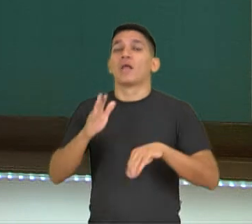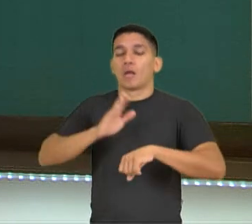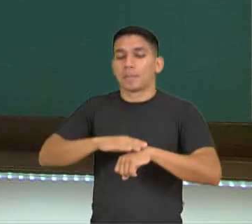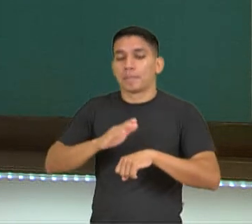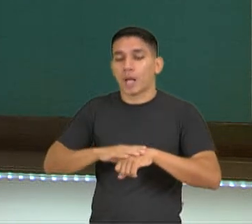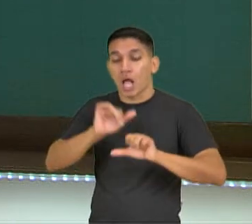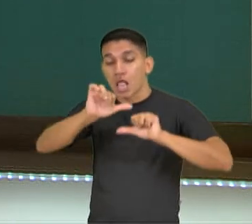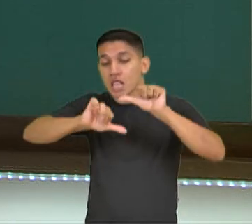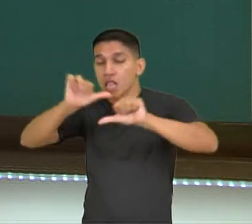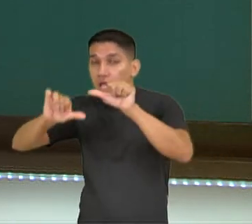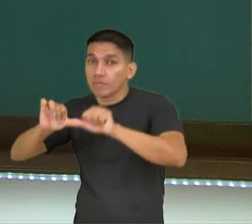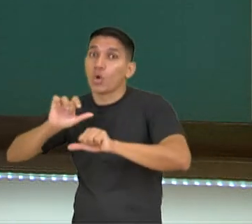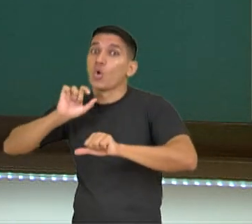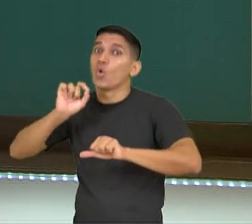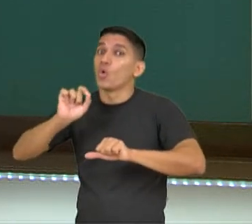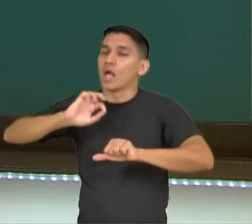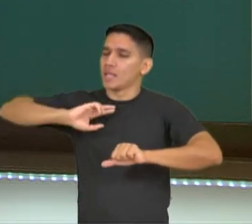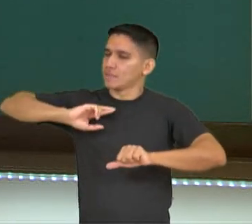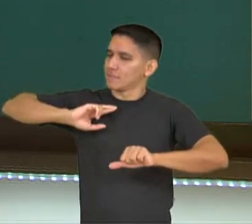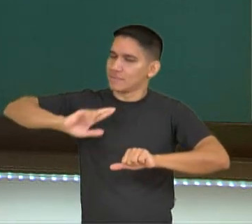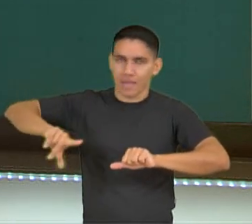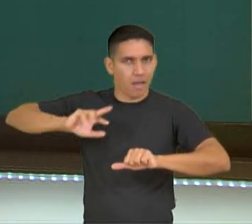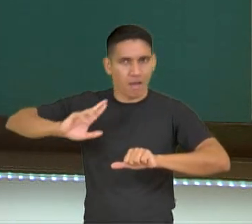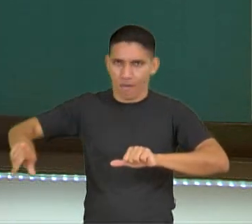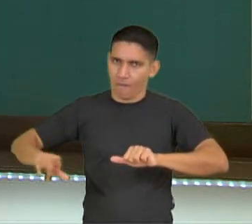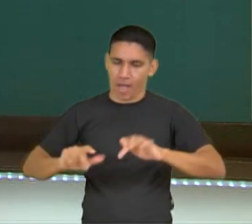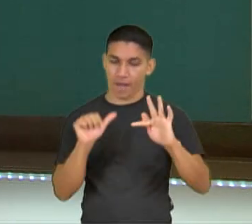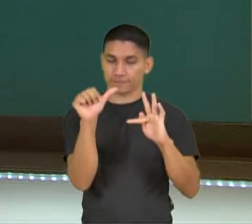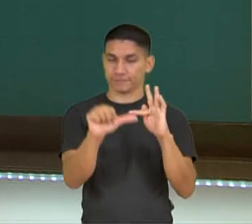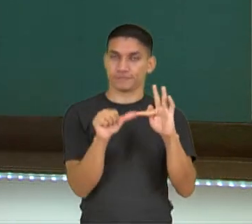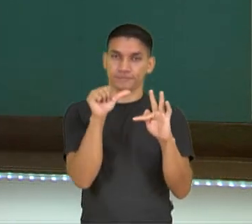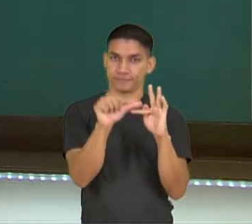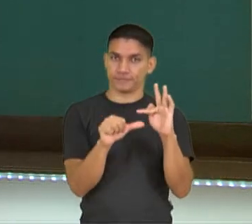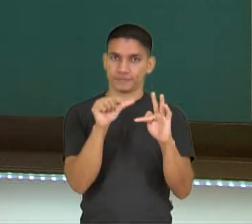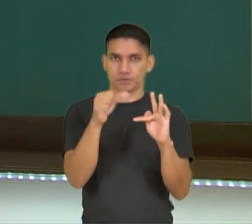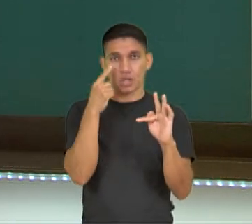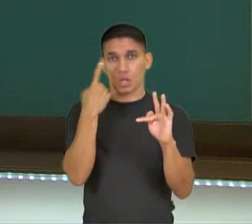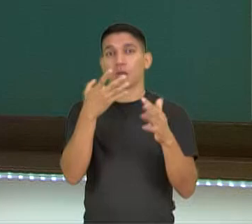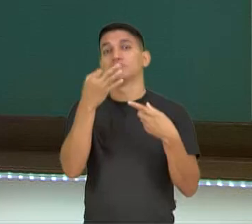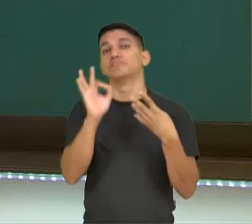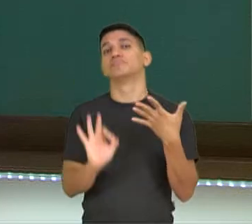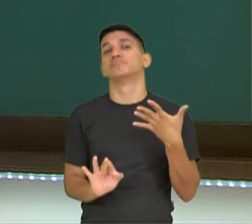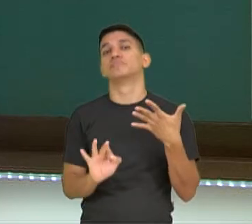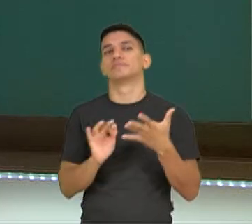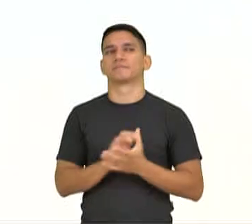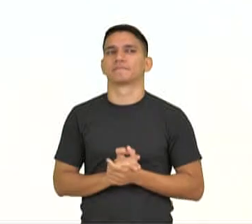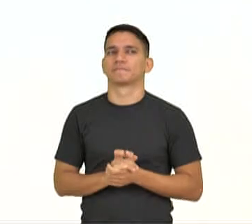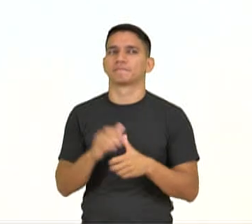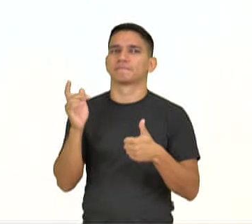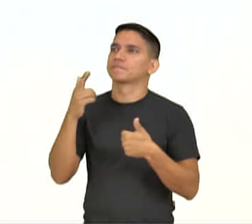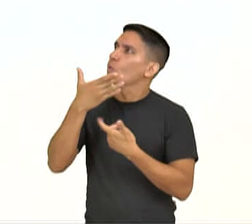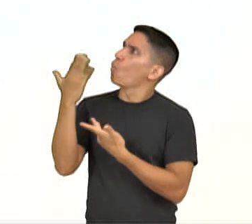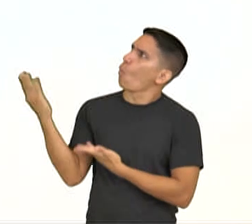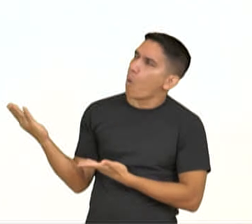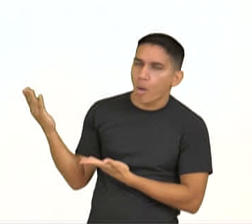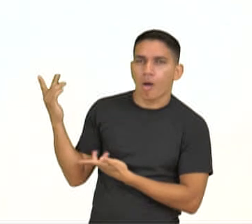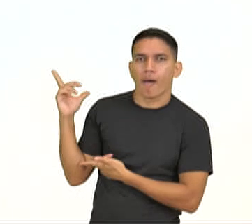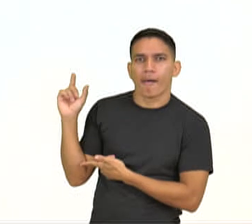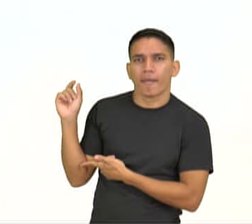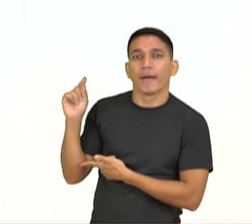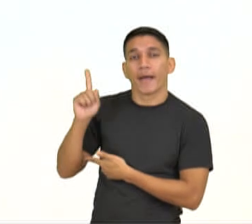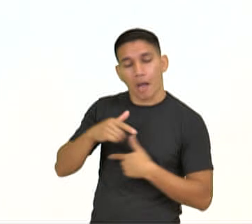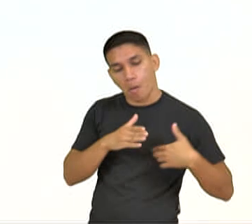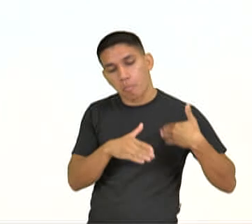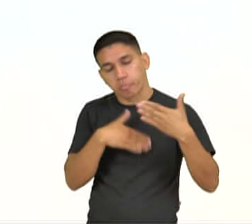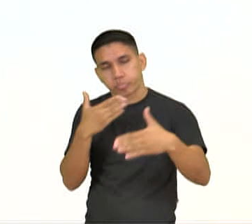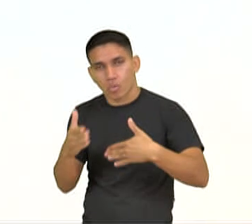transformações a seguir, não constitui um fenômeno físico. Vamos à correção? Então vamos lá, qual desses